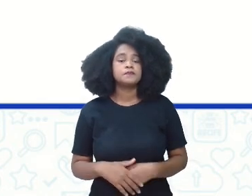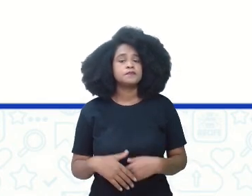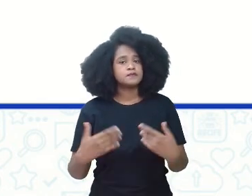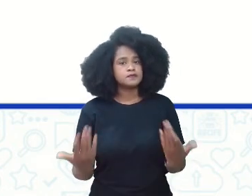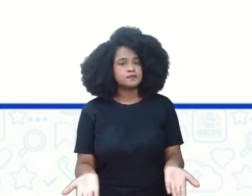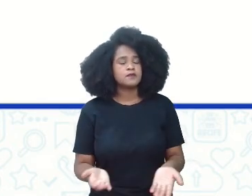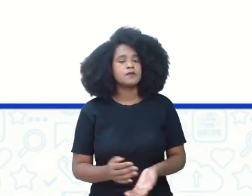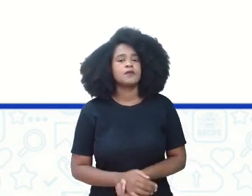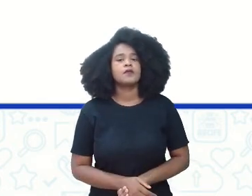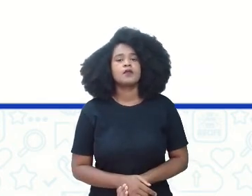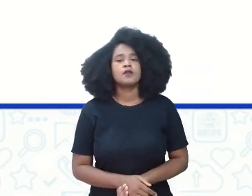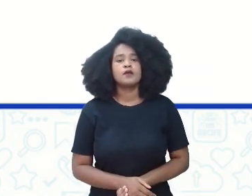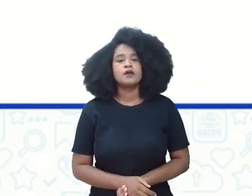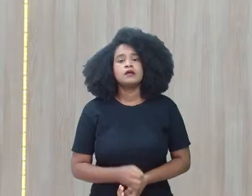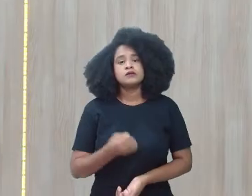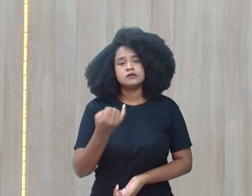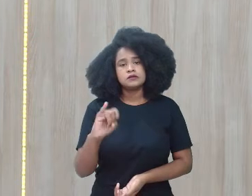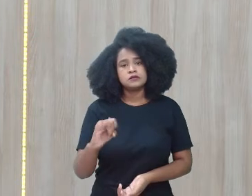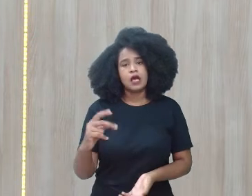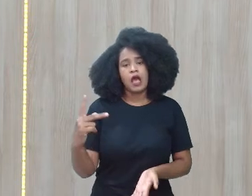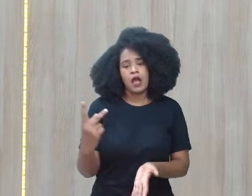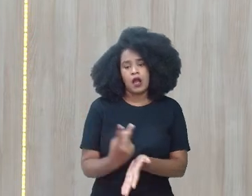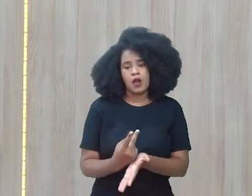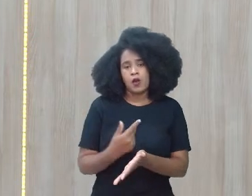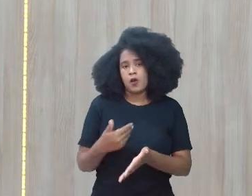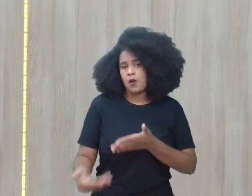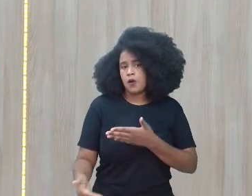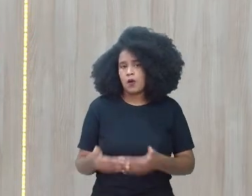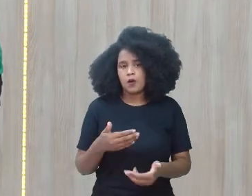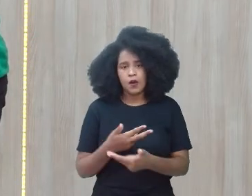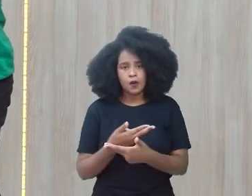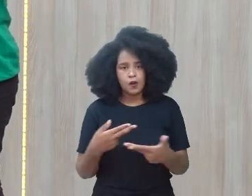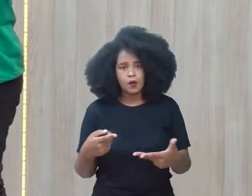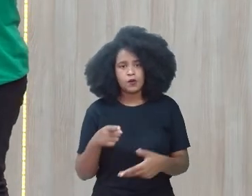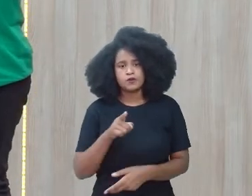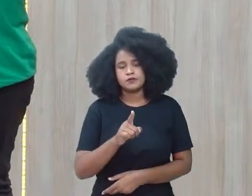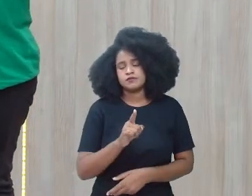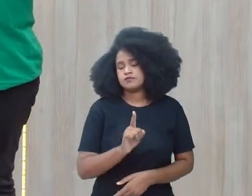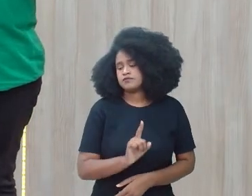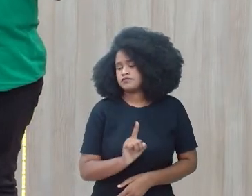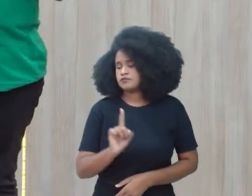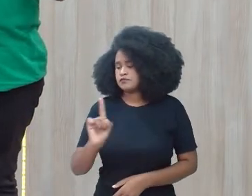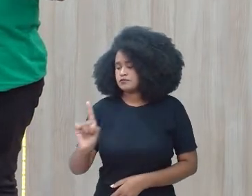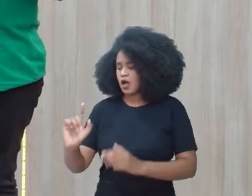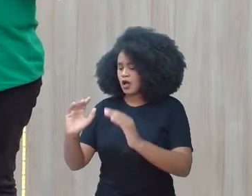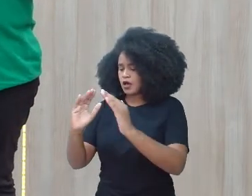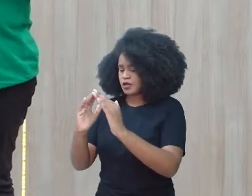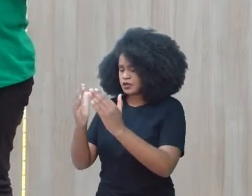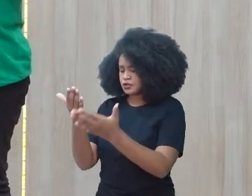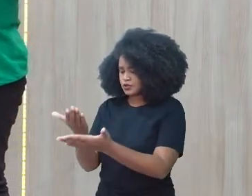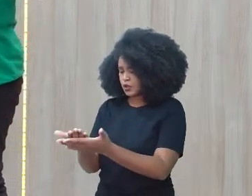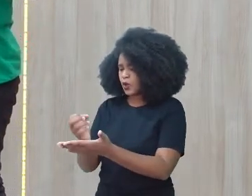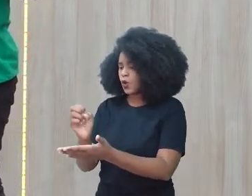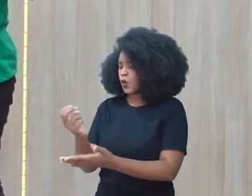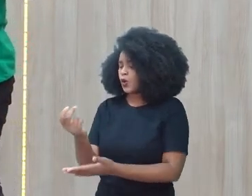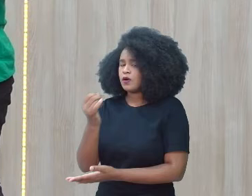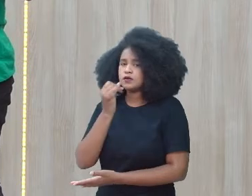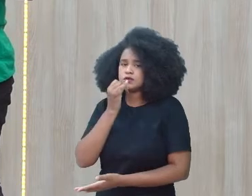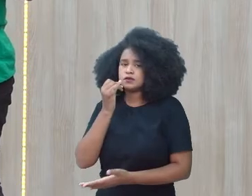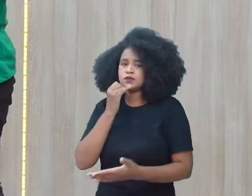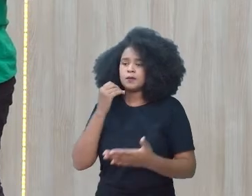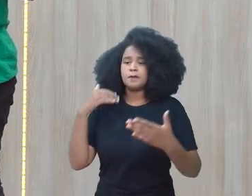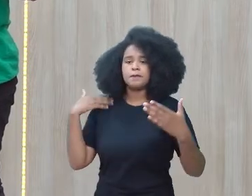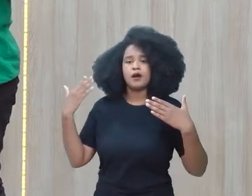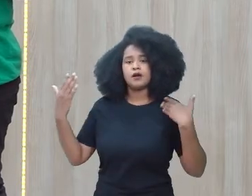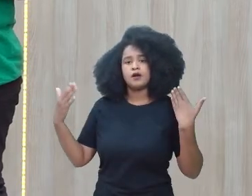quando você acontece alguma coisa, ou você sai, vai para a escola, ou foi para um passeio, quando chega sua mãe ou seu pai,